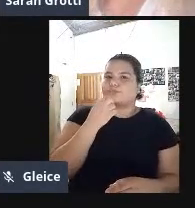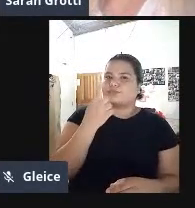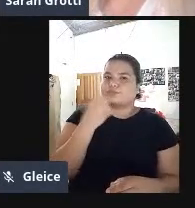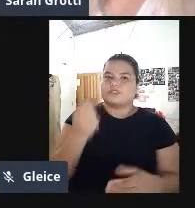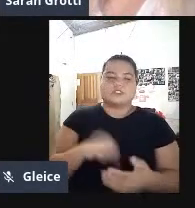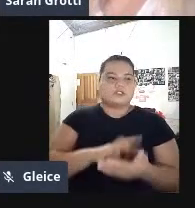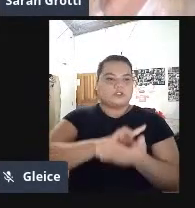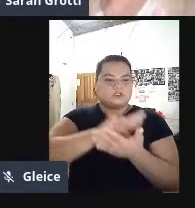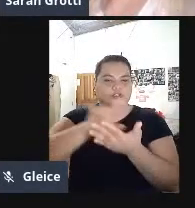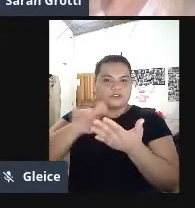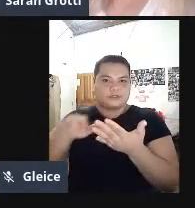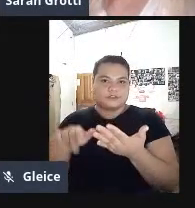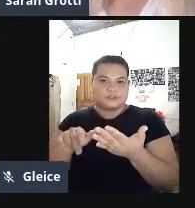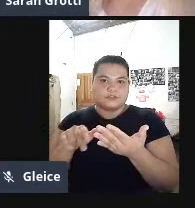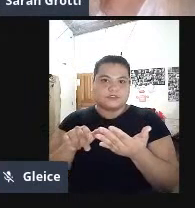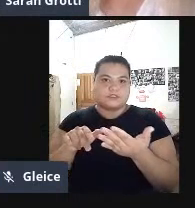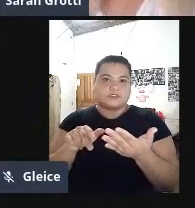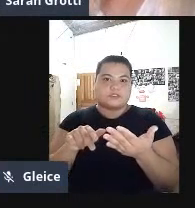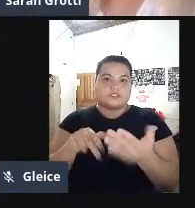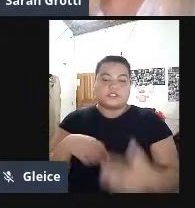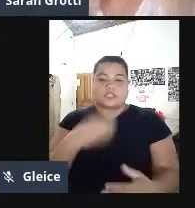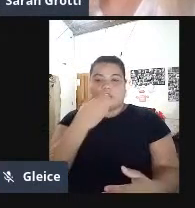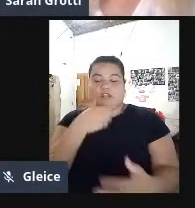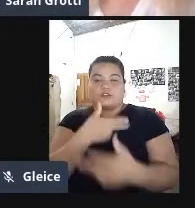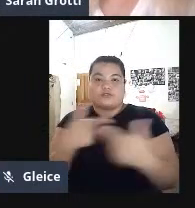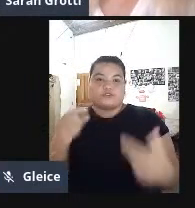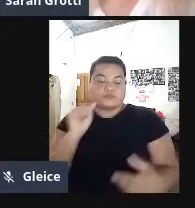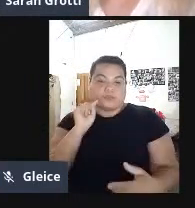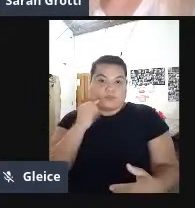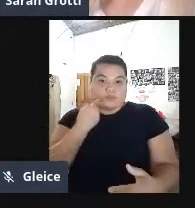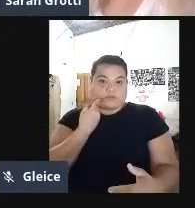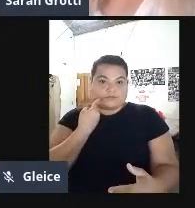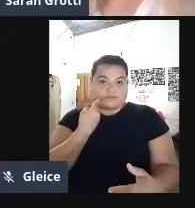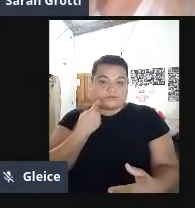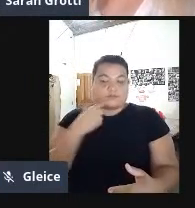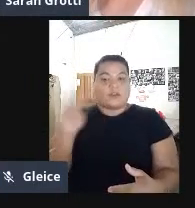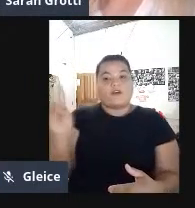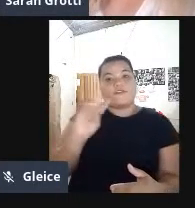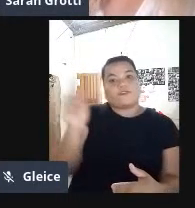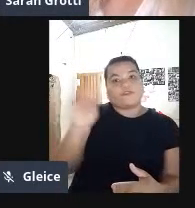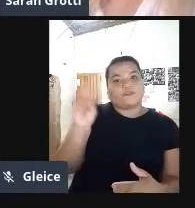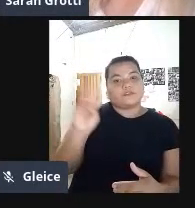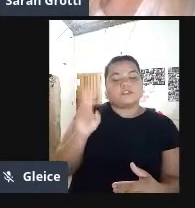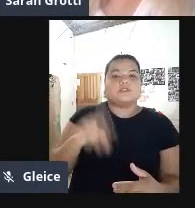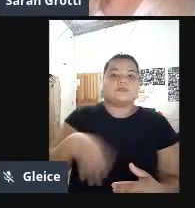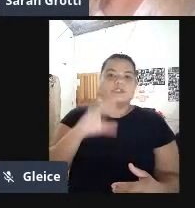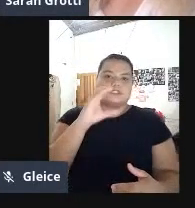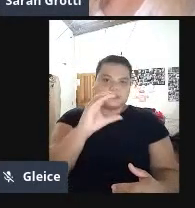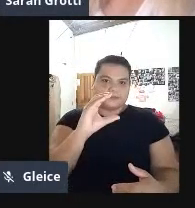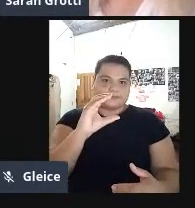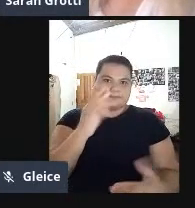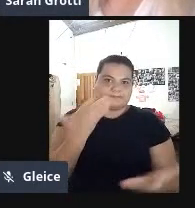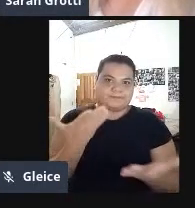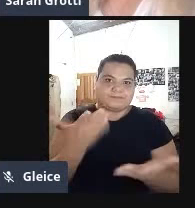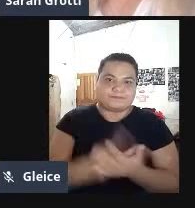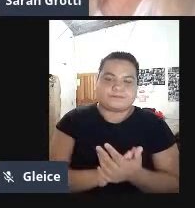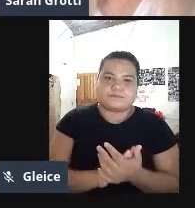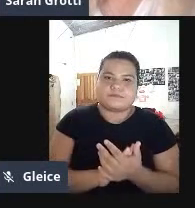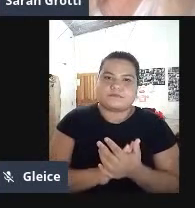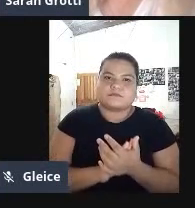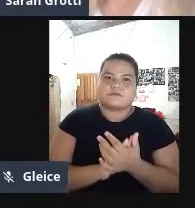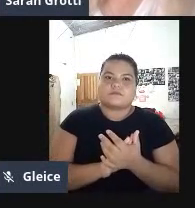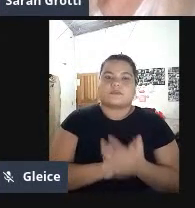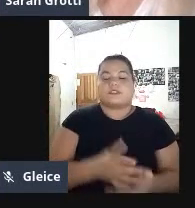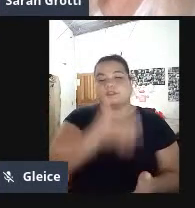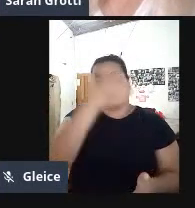são alimentos que têm bastante vitamina C. Até o mamão também. Sendo assim, para os vegetarianos,